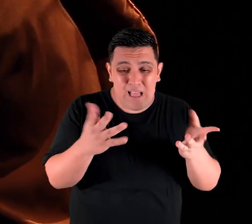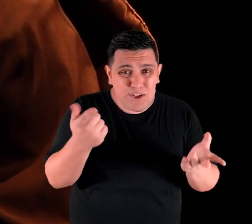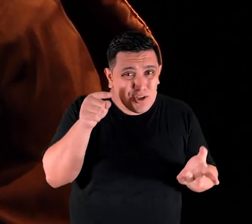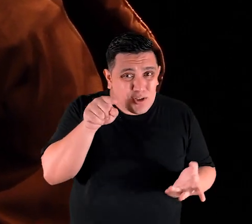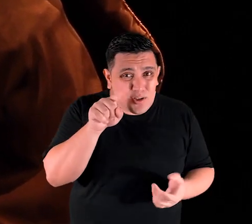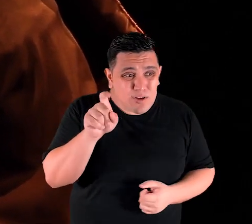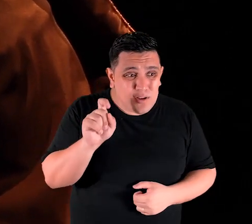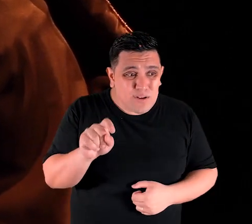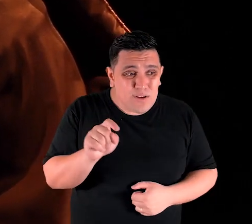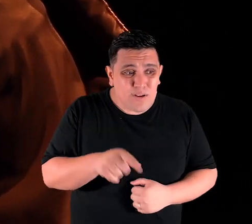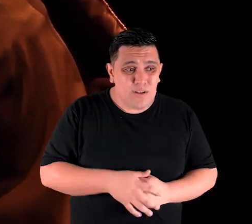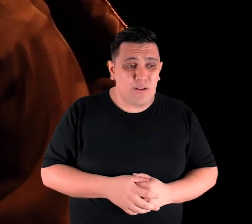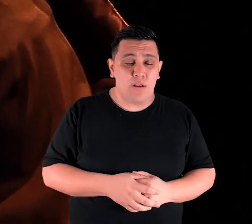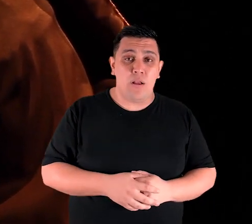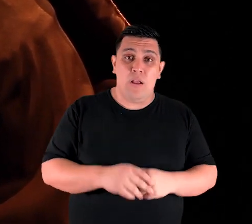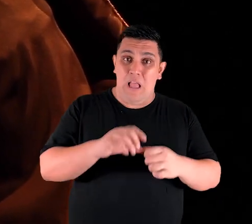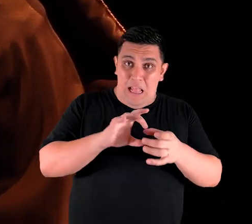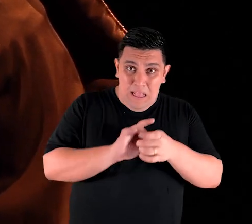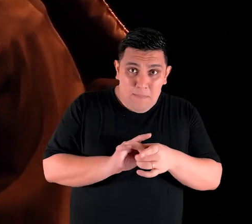pode aguçar